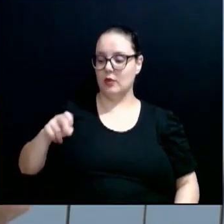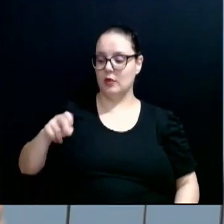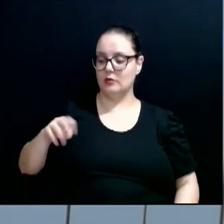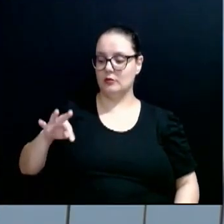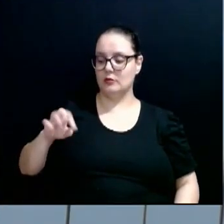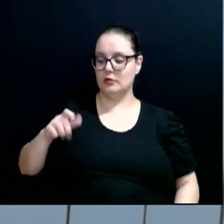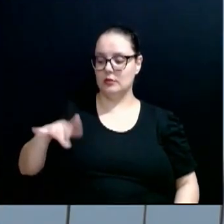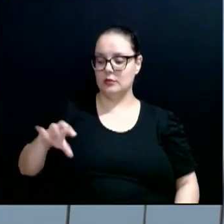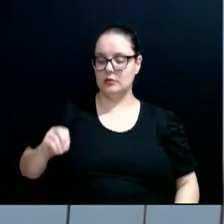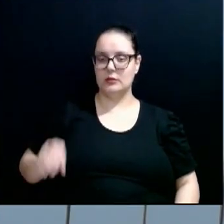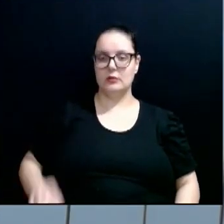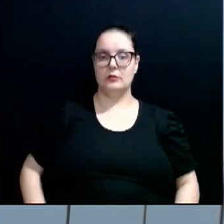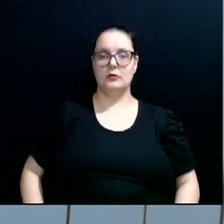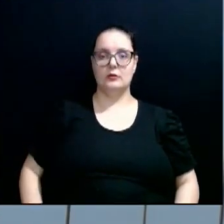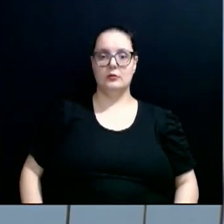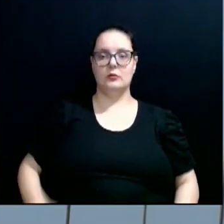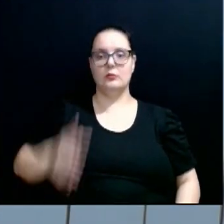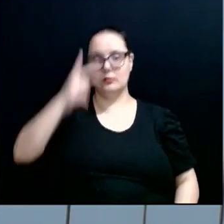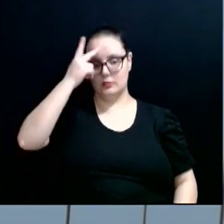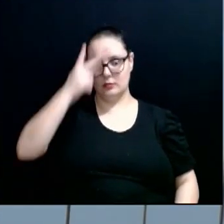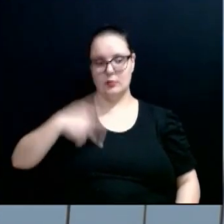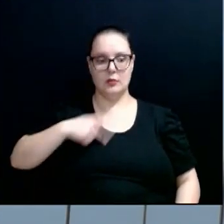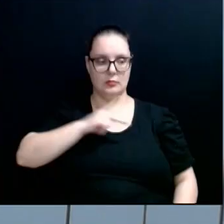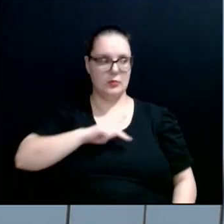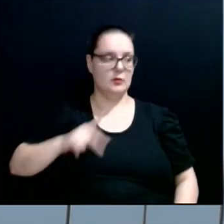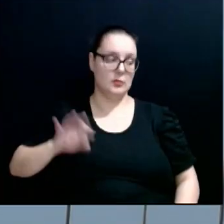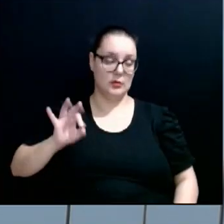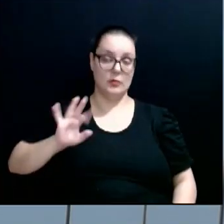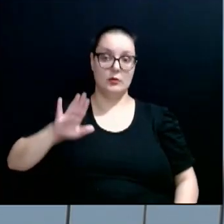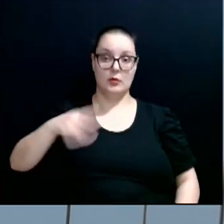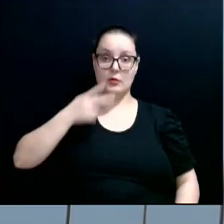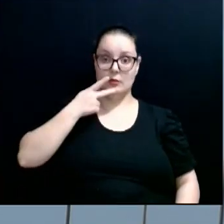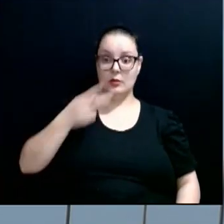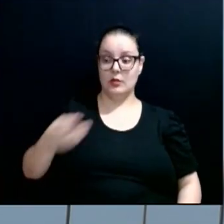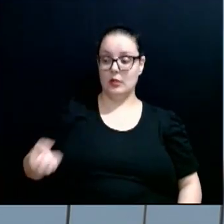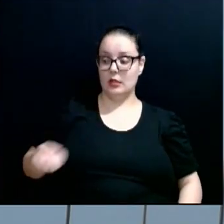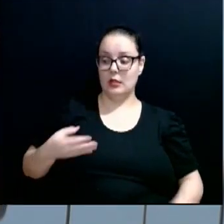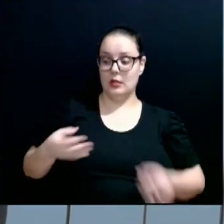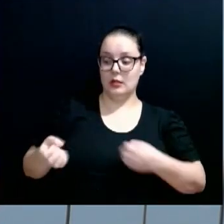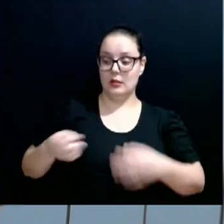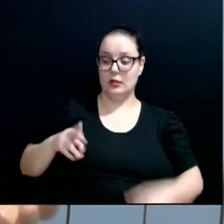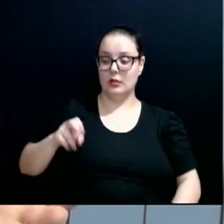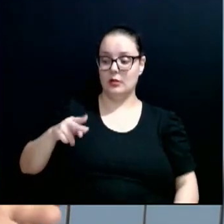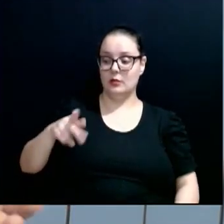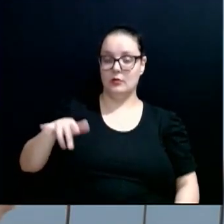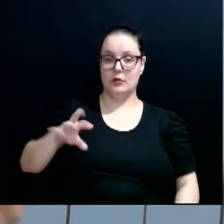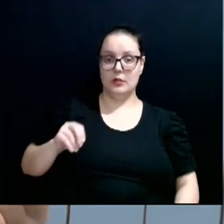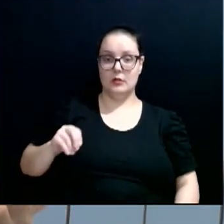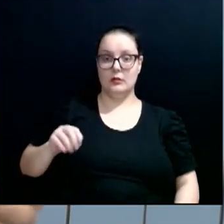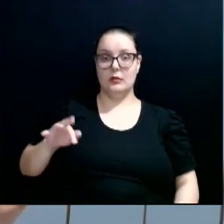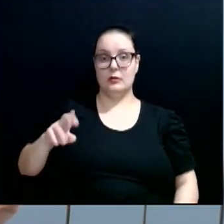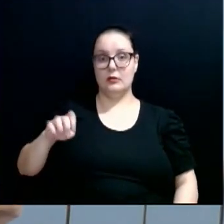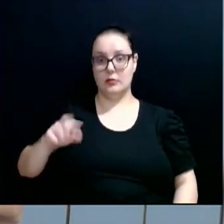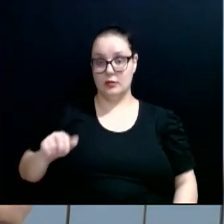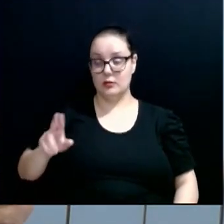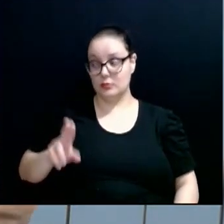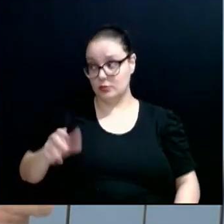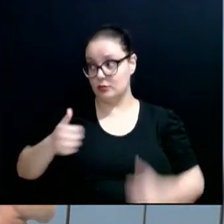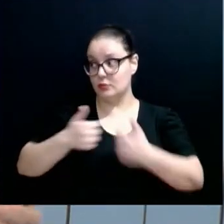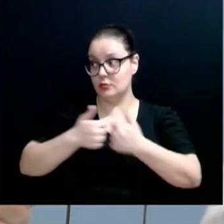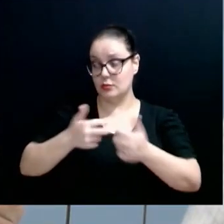já foi muito assertivo, quando ele fala que a renovação da frota e a implantação de ônibus novos, isso já